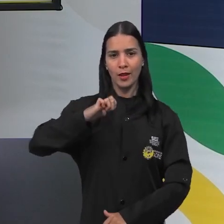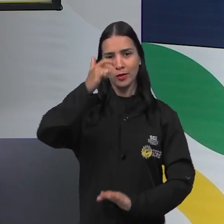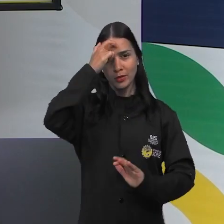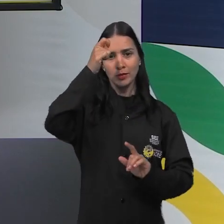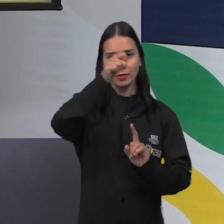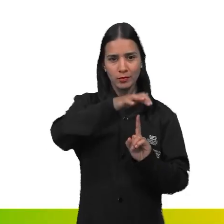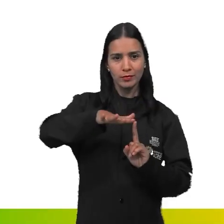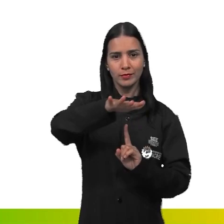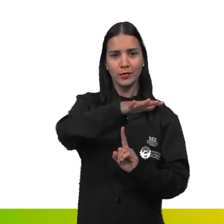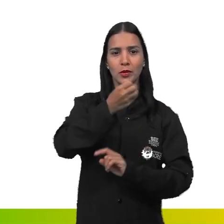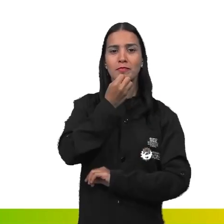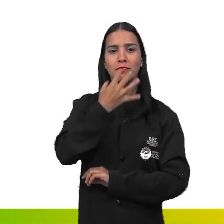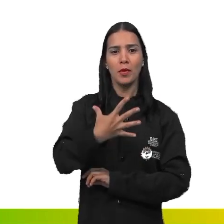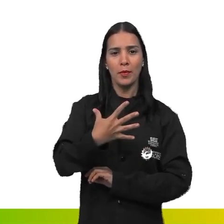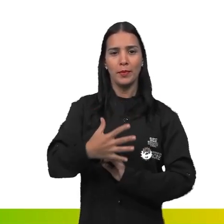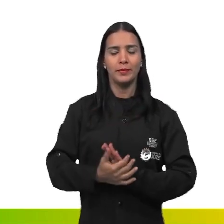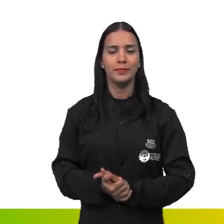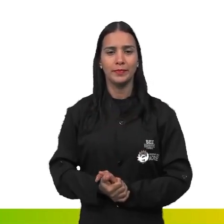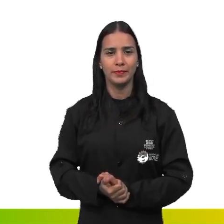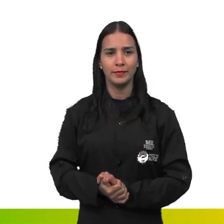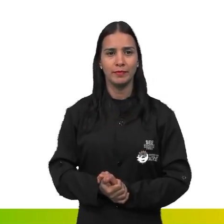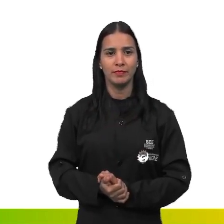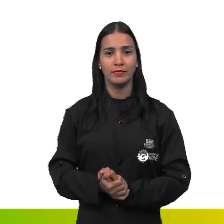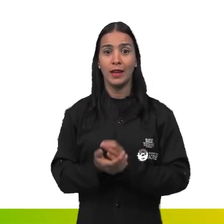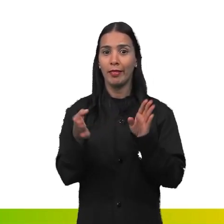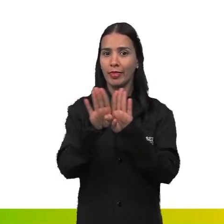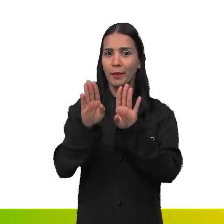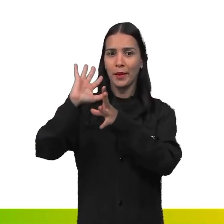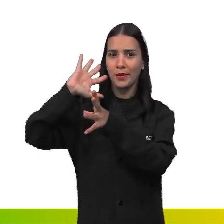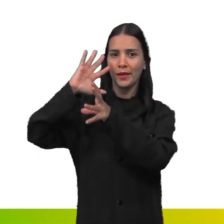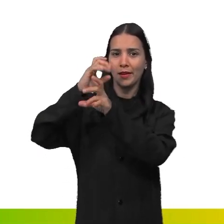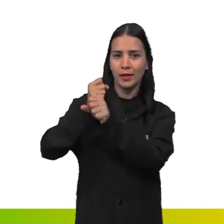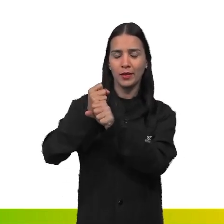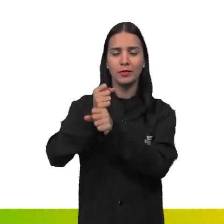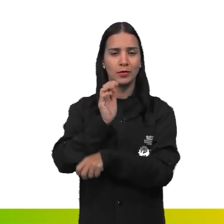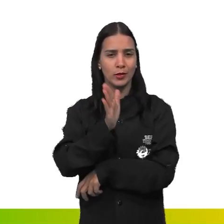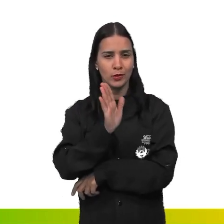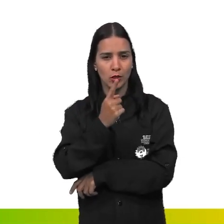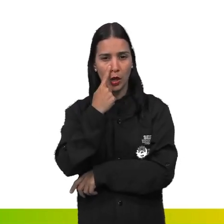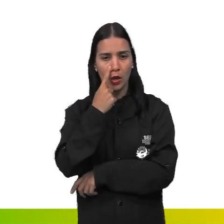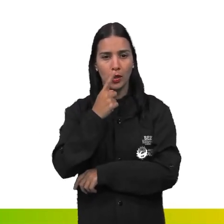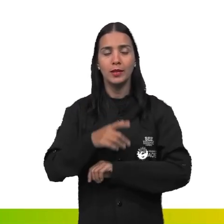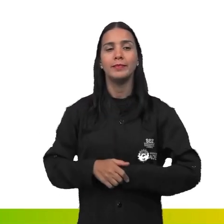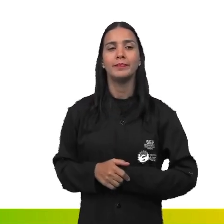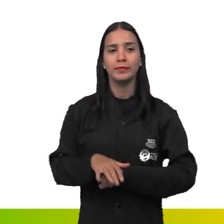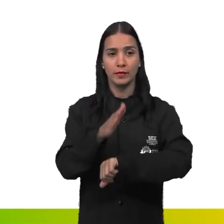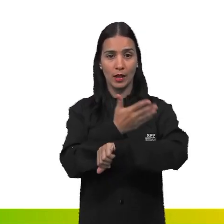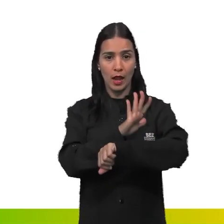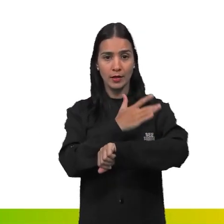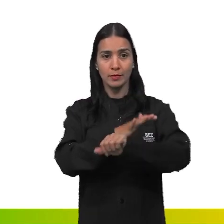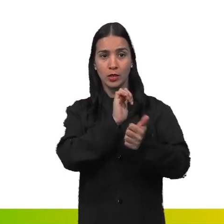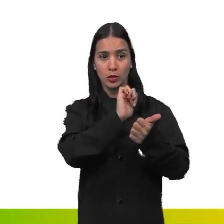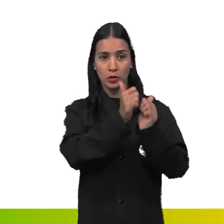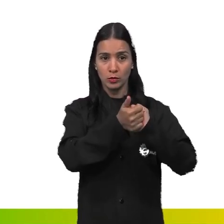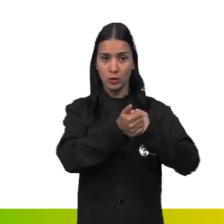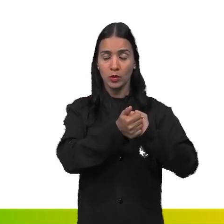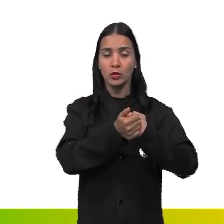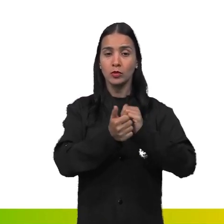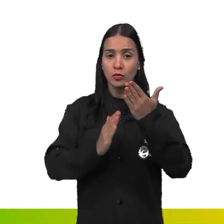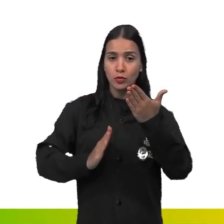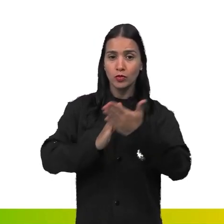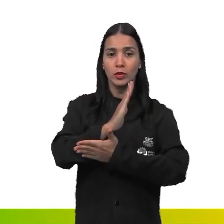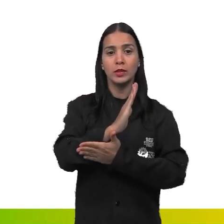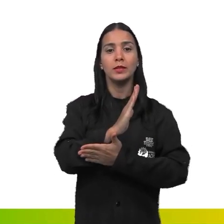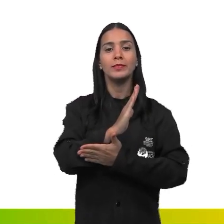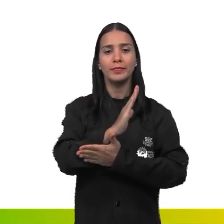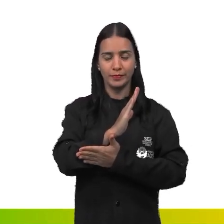ok? Vamos avançar? E recapitular um pouco do que a gente já mencionou anteriormente. Ó. As práticas de esporte de invasão vai muito